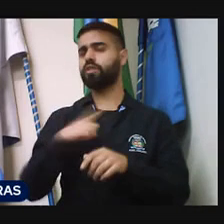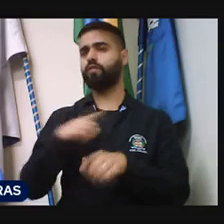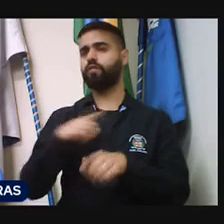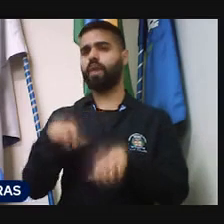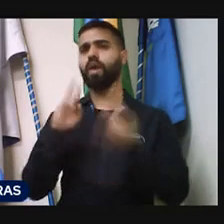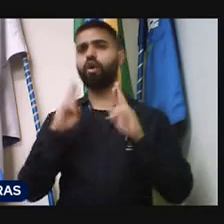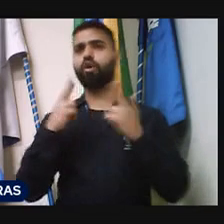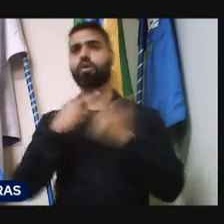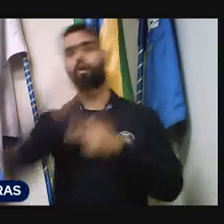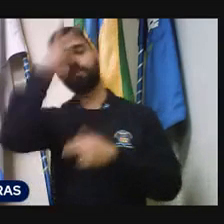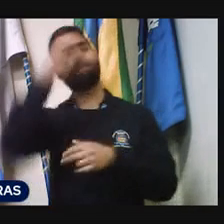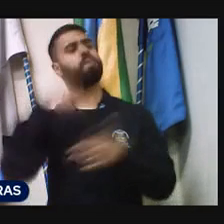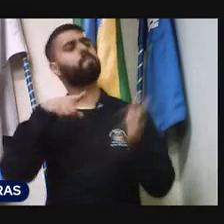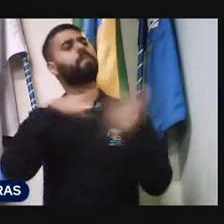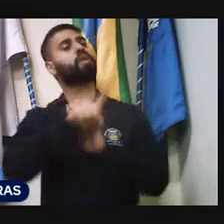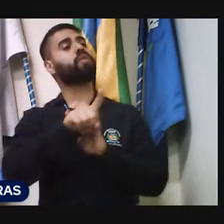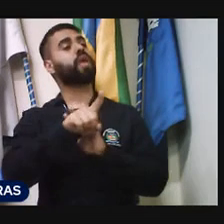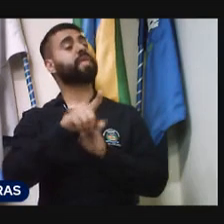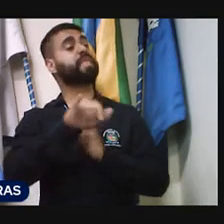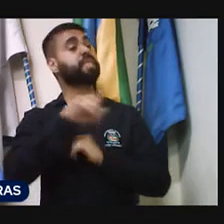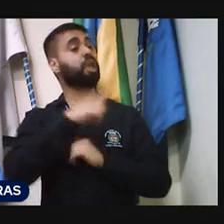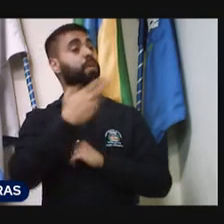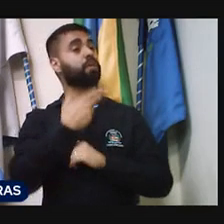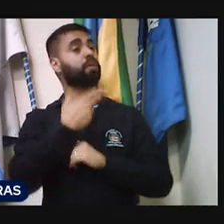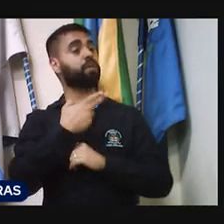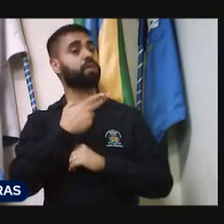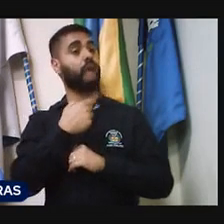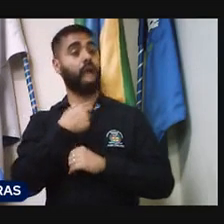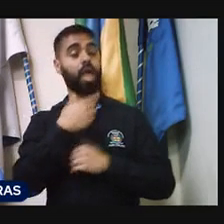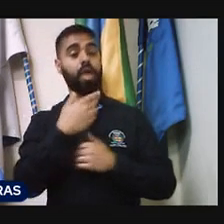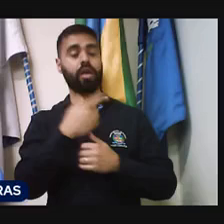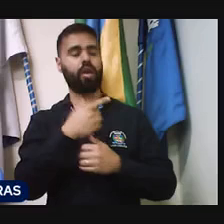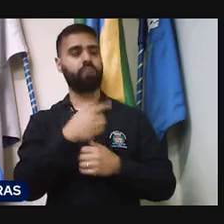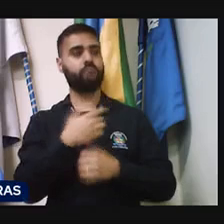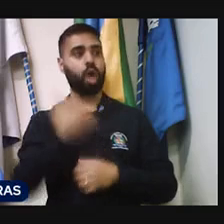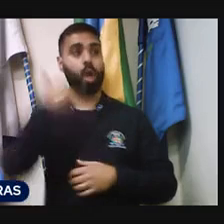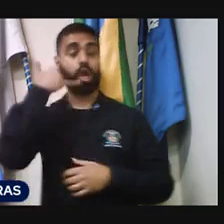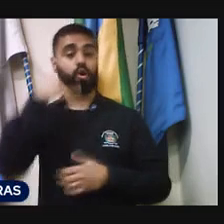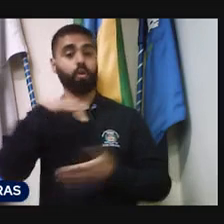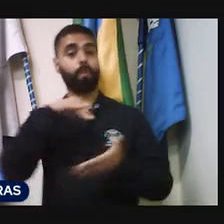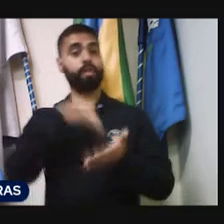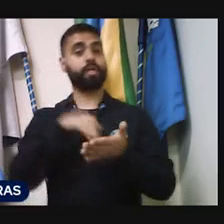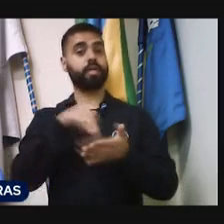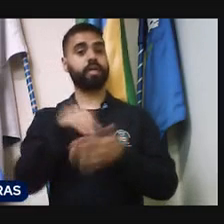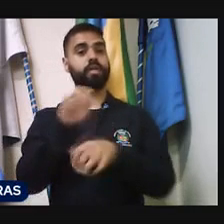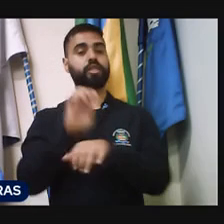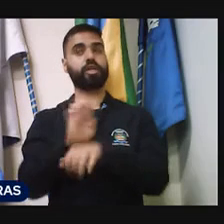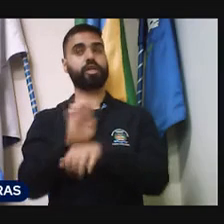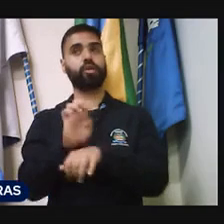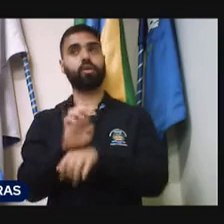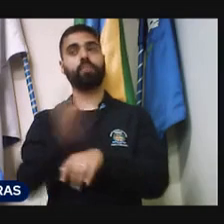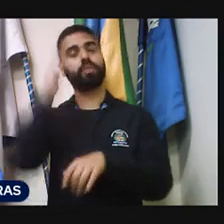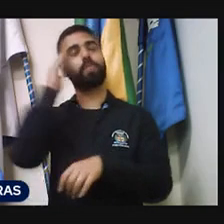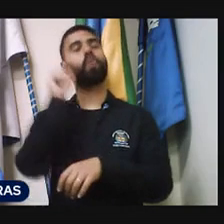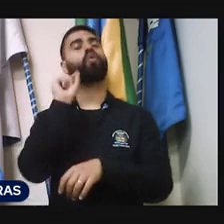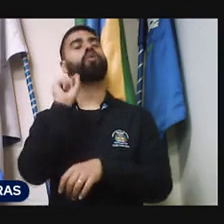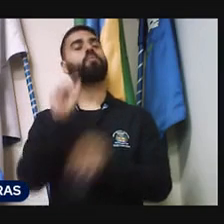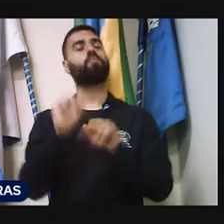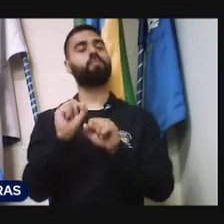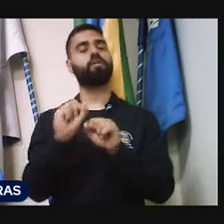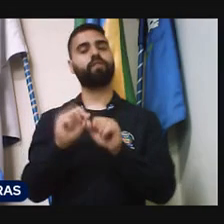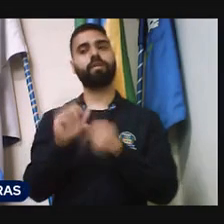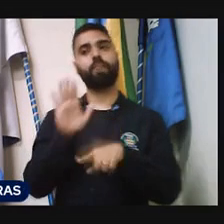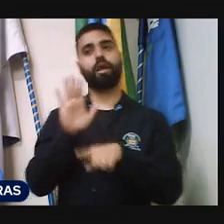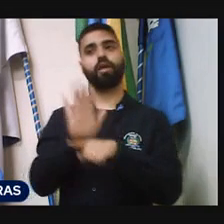tarde e procurei saber uma solução ele na minha frente e entrou em contato com secretário estadual e tá vendo o quê que pode ser feito para